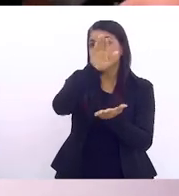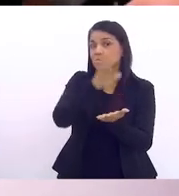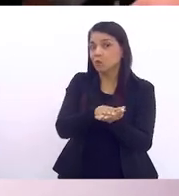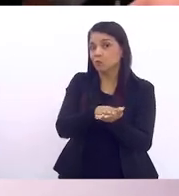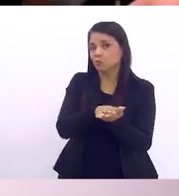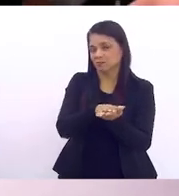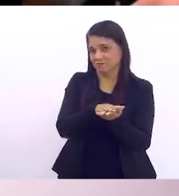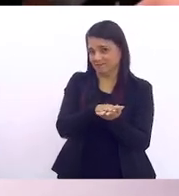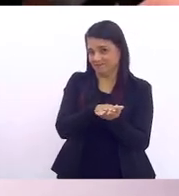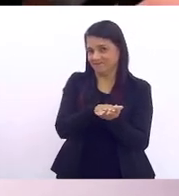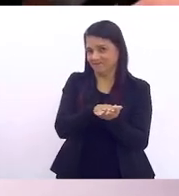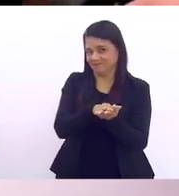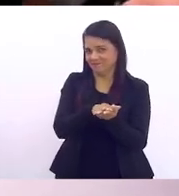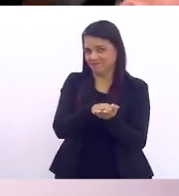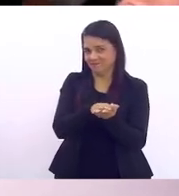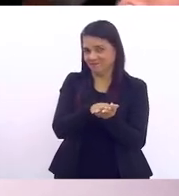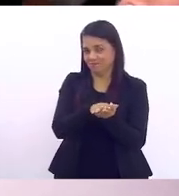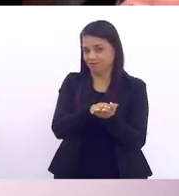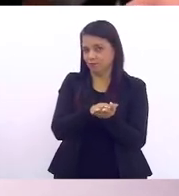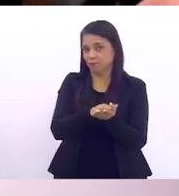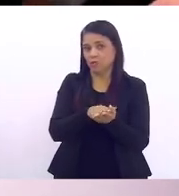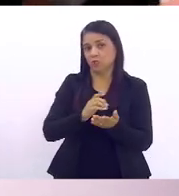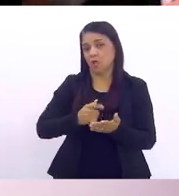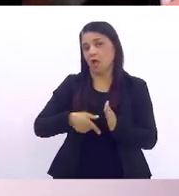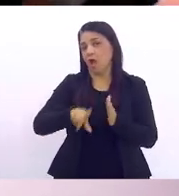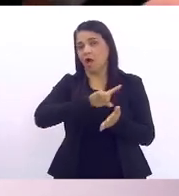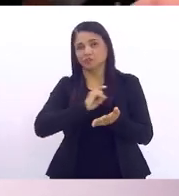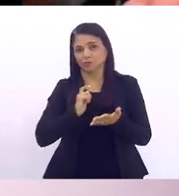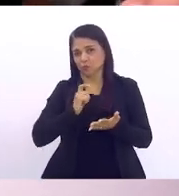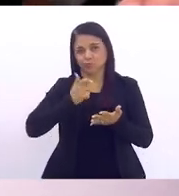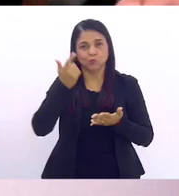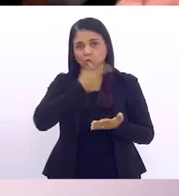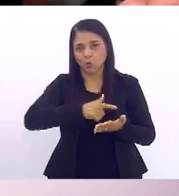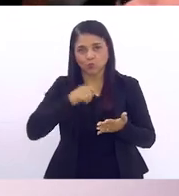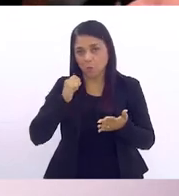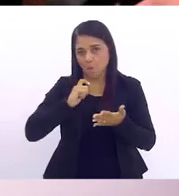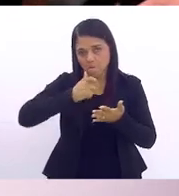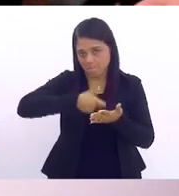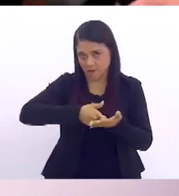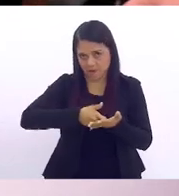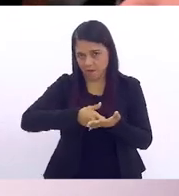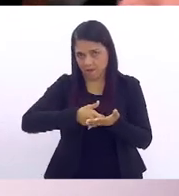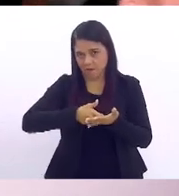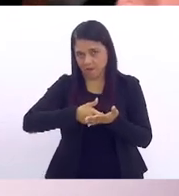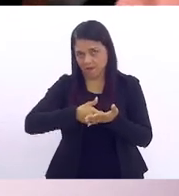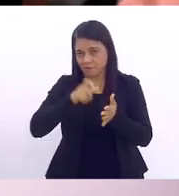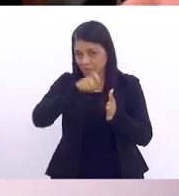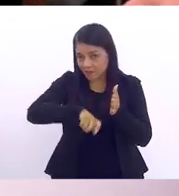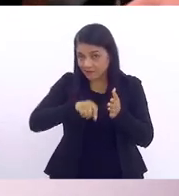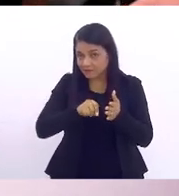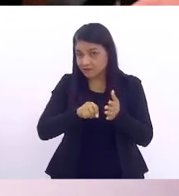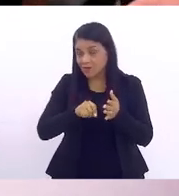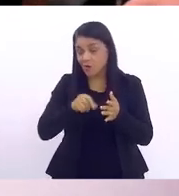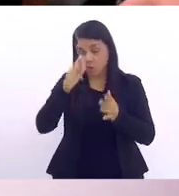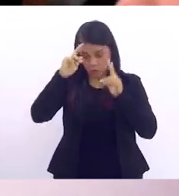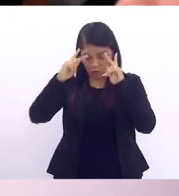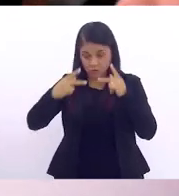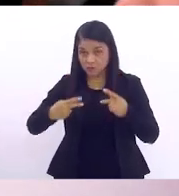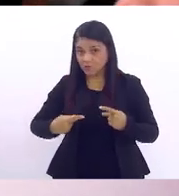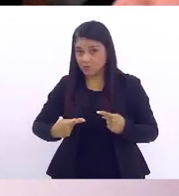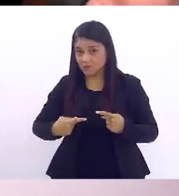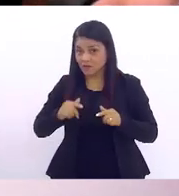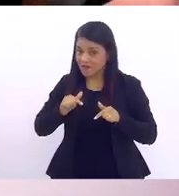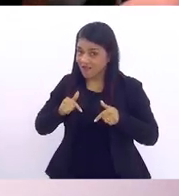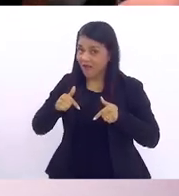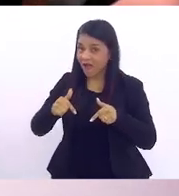das multas pelo não pagamento ela tem um fator né o ser humano ele age muitas vezes